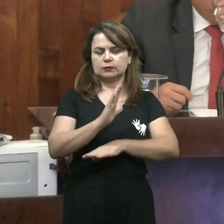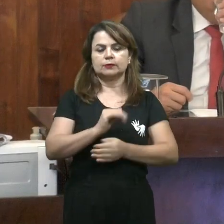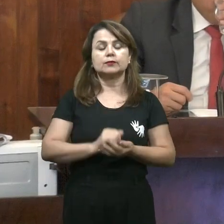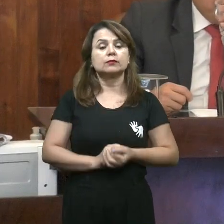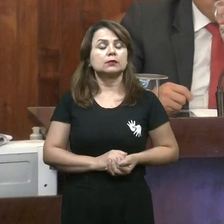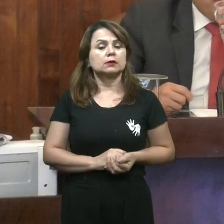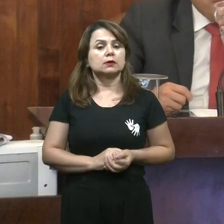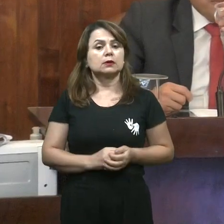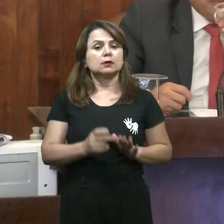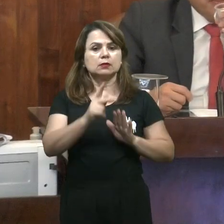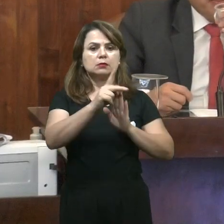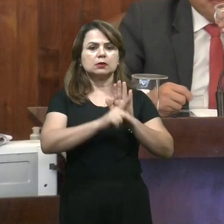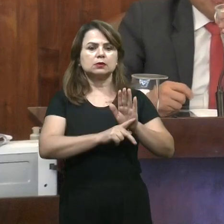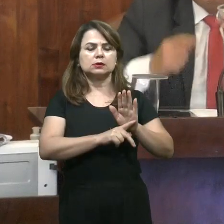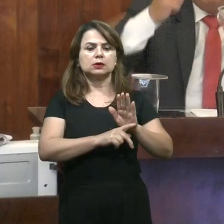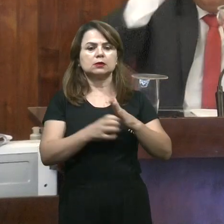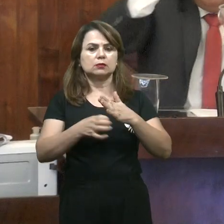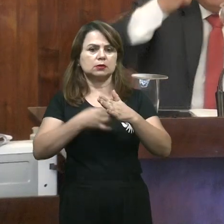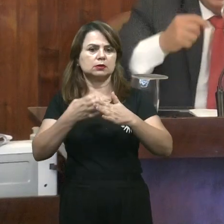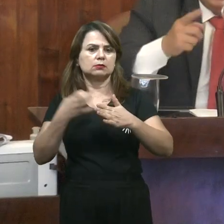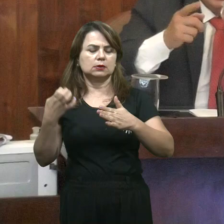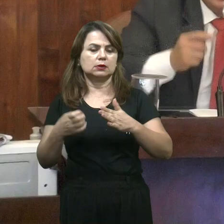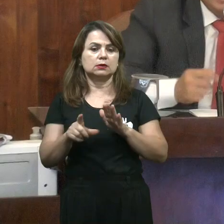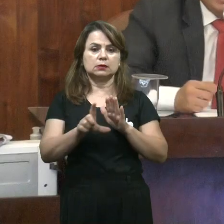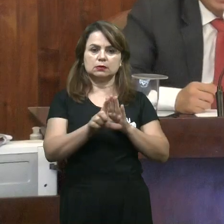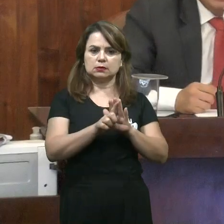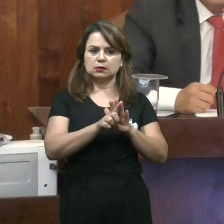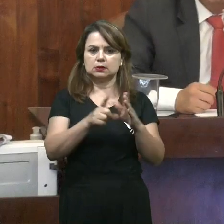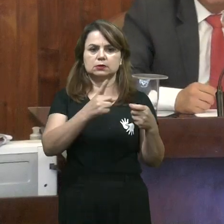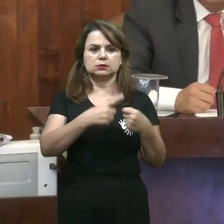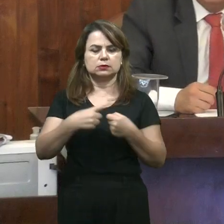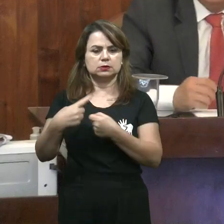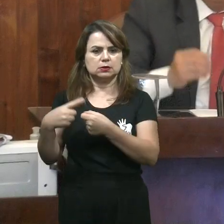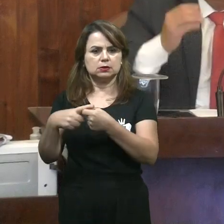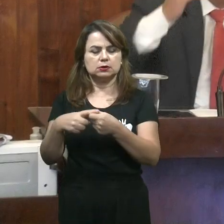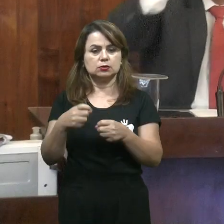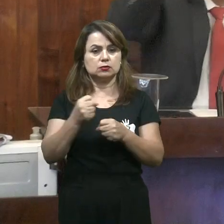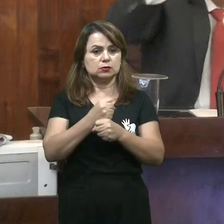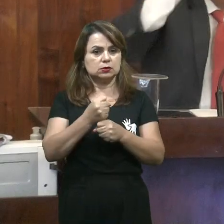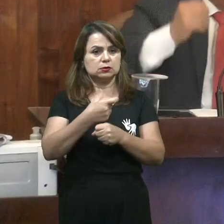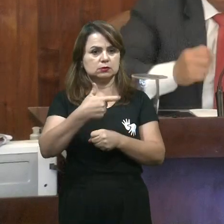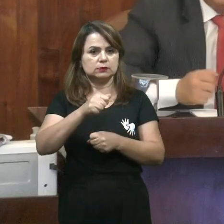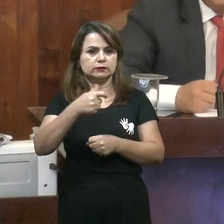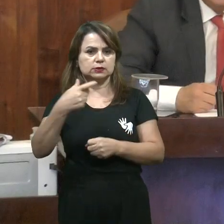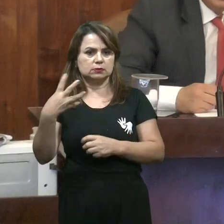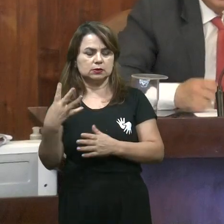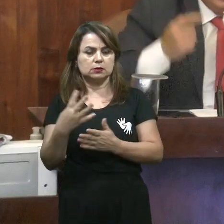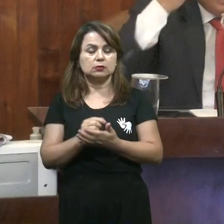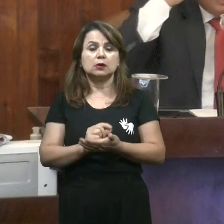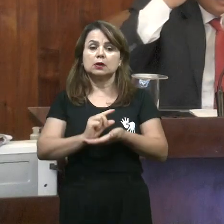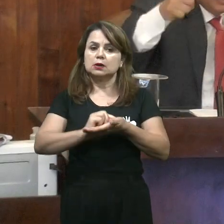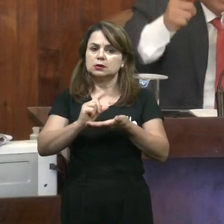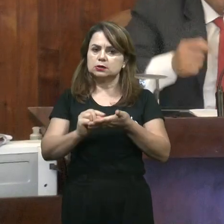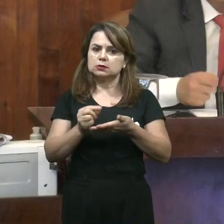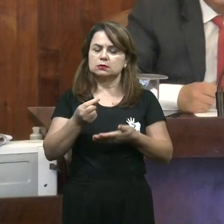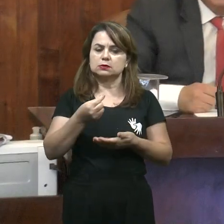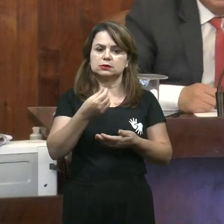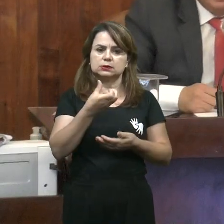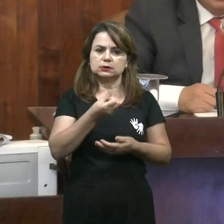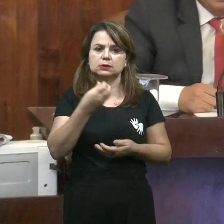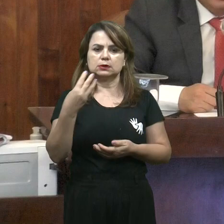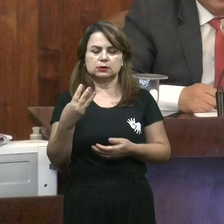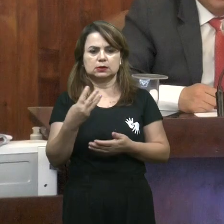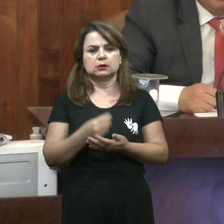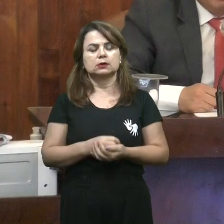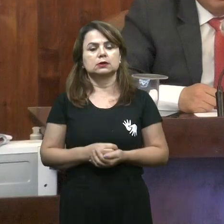O projeto de emenda à lei orgânica de número 1 barra 224, incluindo o artigo 63 da lei orgânica do município,